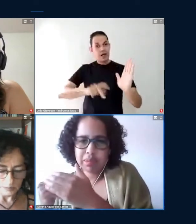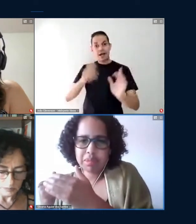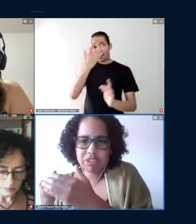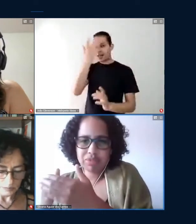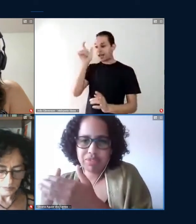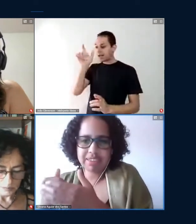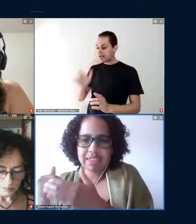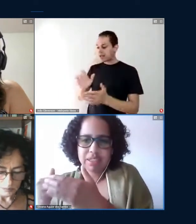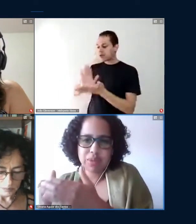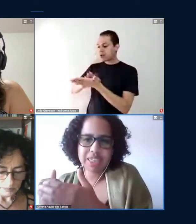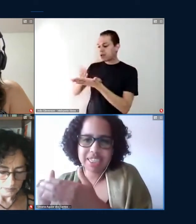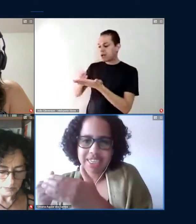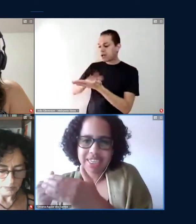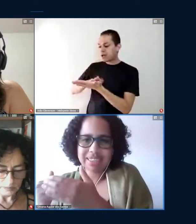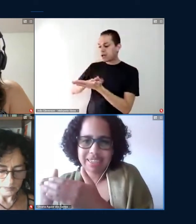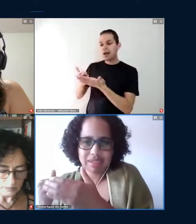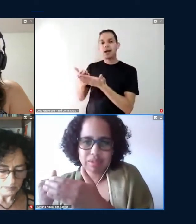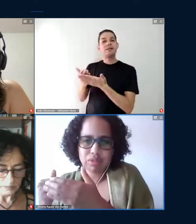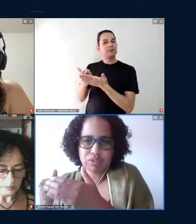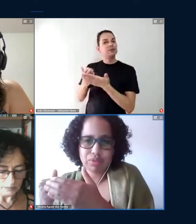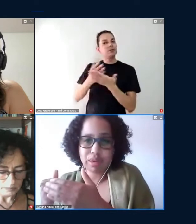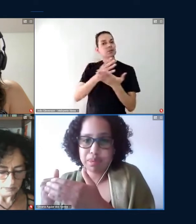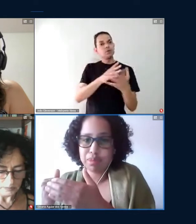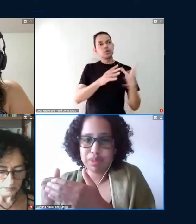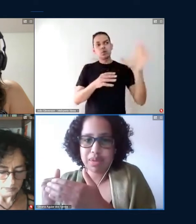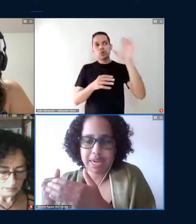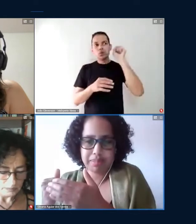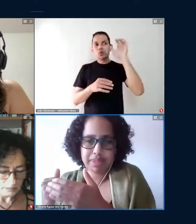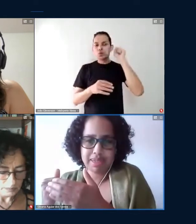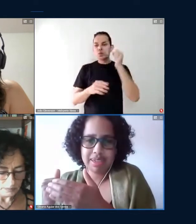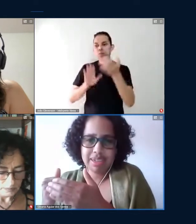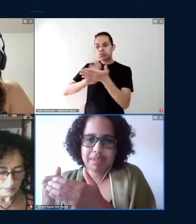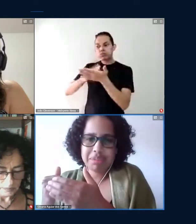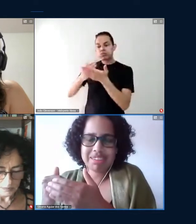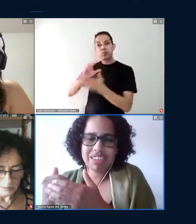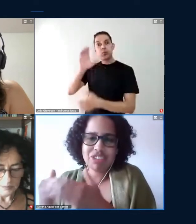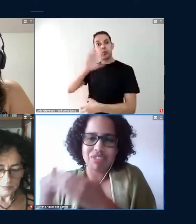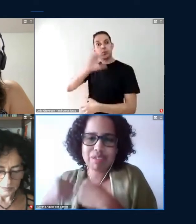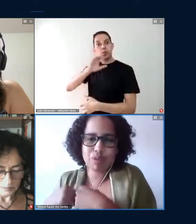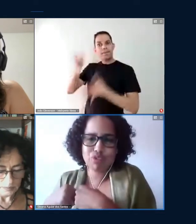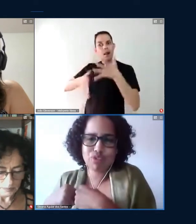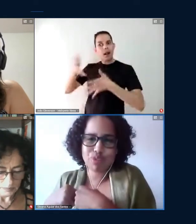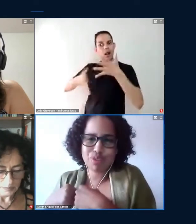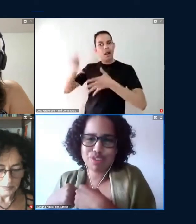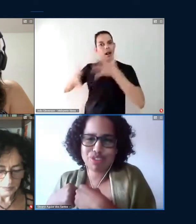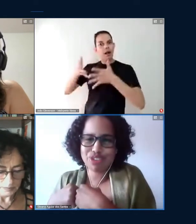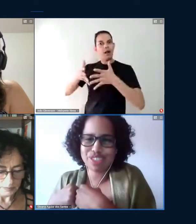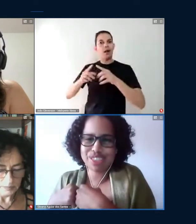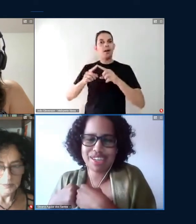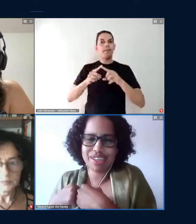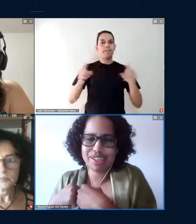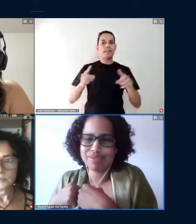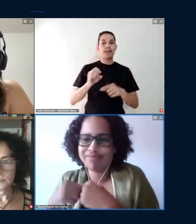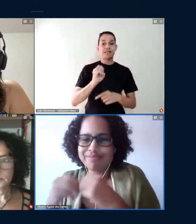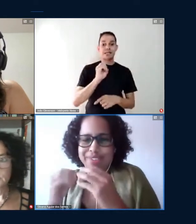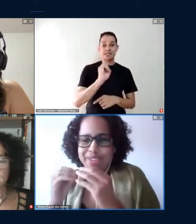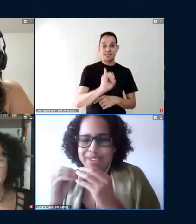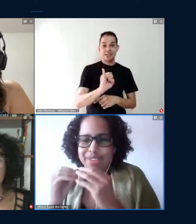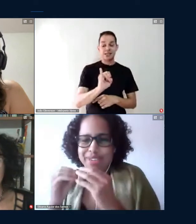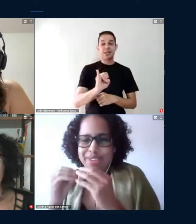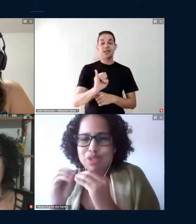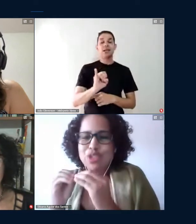normalmente faz a leitura daquele texto de forma muito rápida, mas se ele tivesse condições de ter